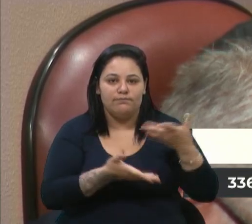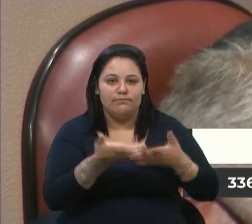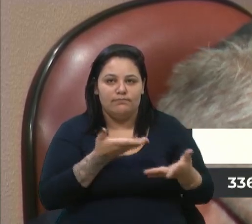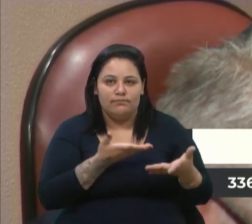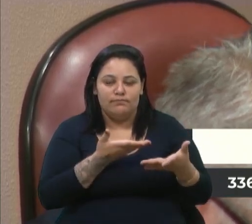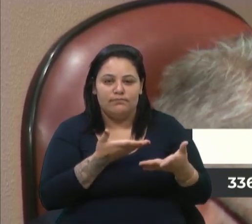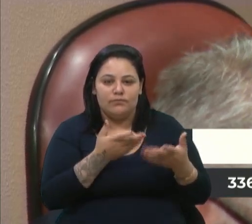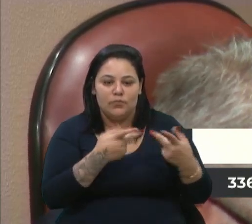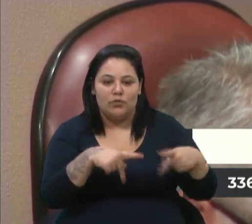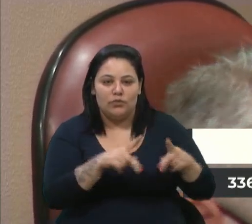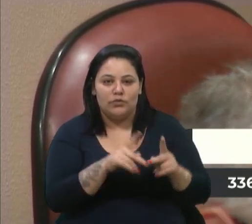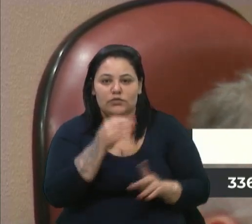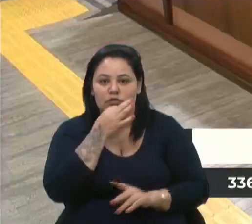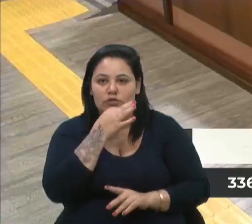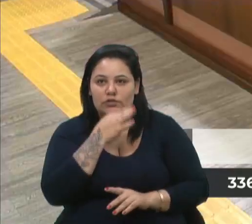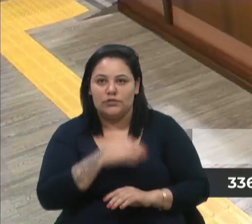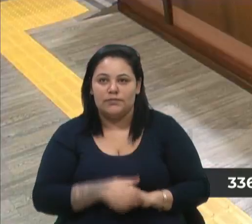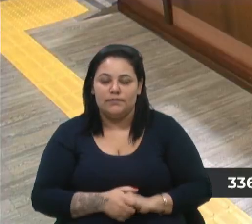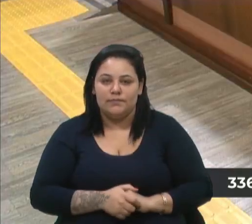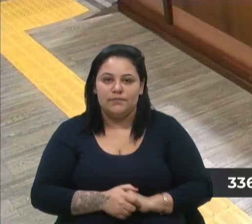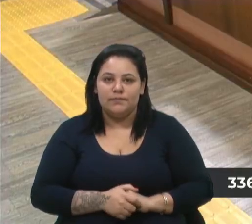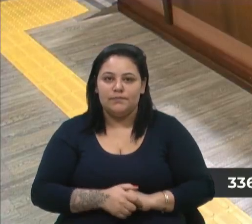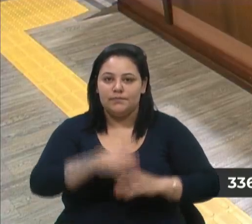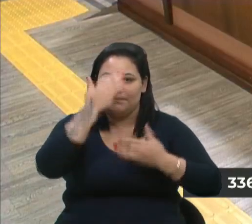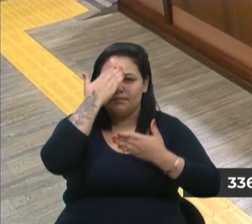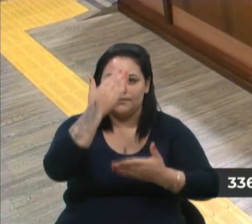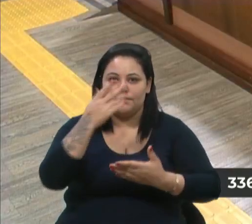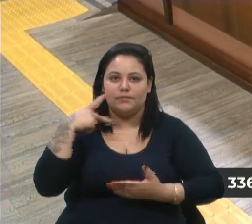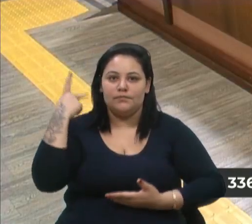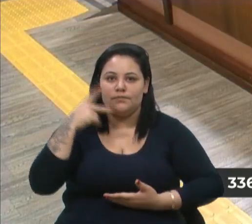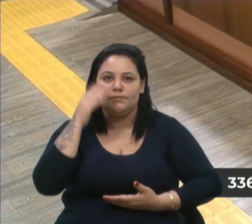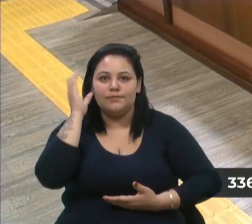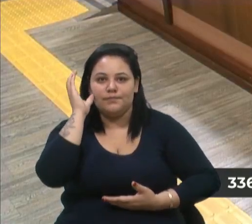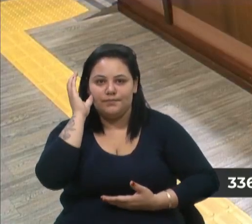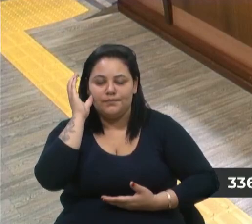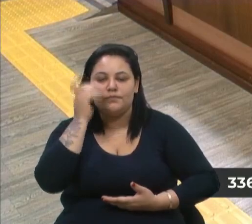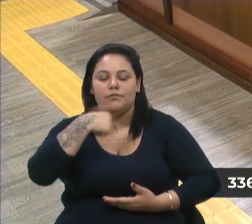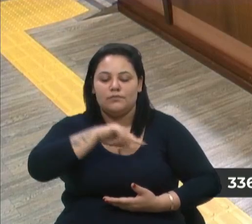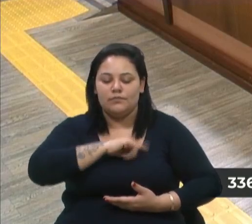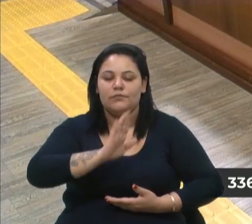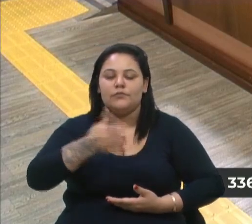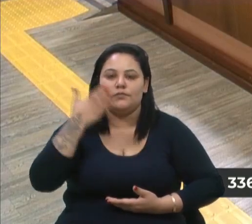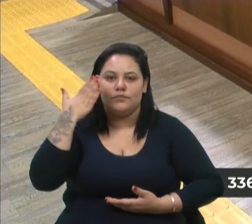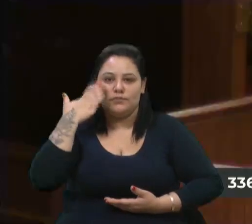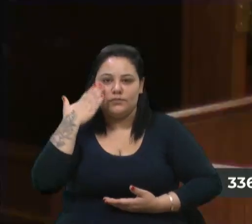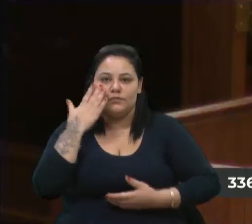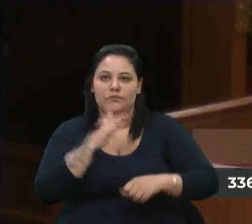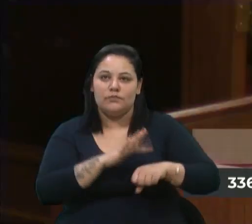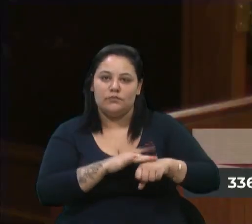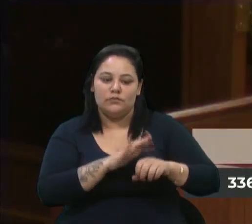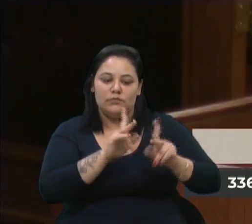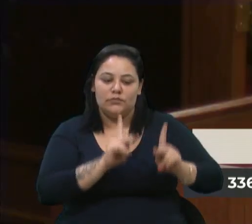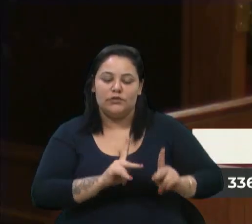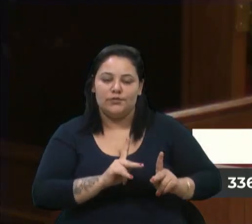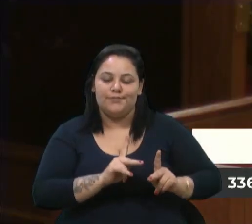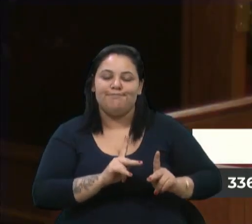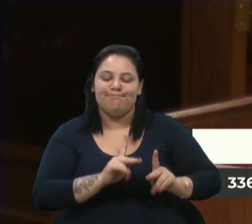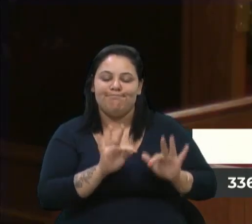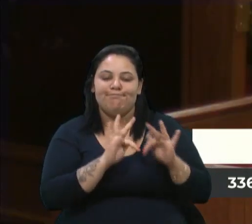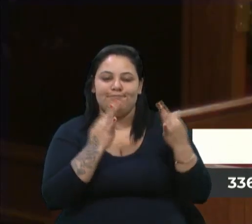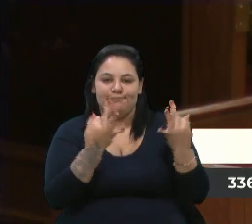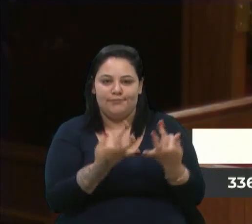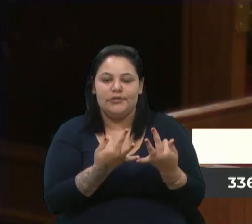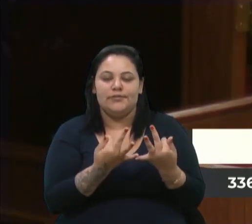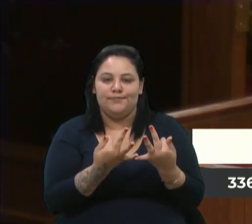para a população de Caxias do Sul. Obrigado, vereador Cadore. A gente sabe que quando adoece uma pessoa na família, a família